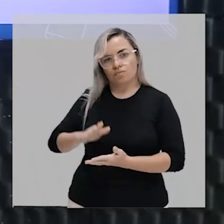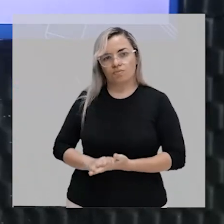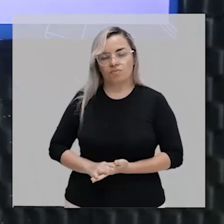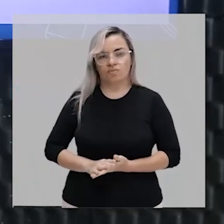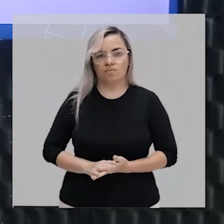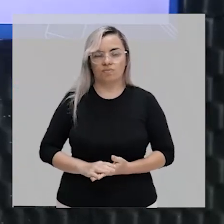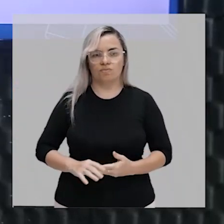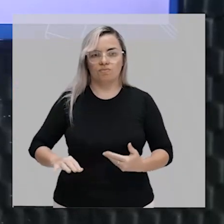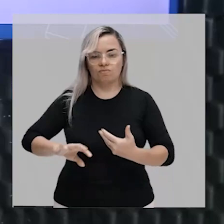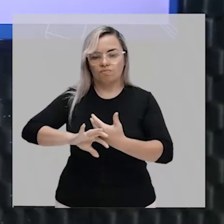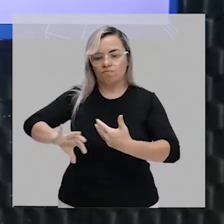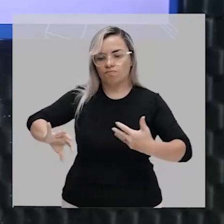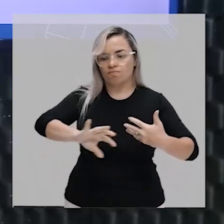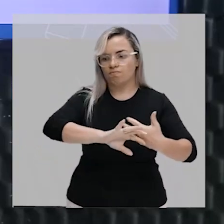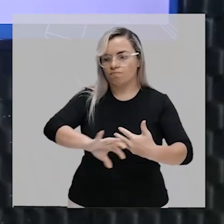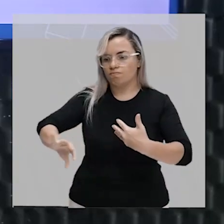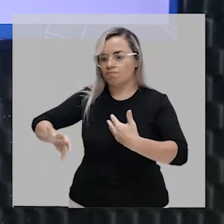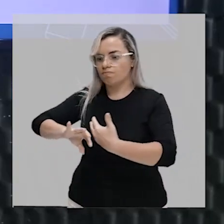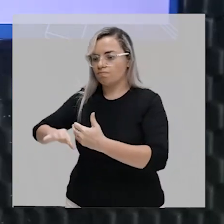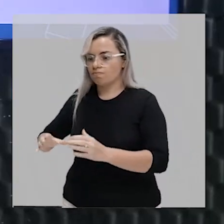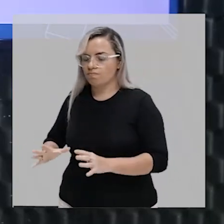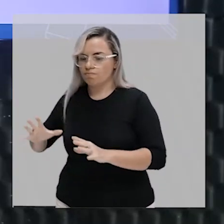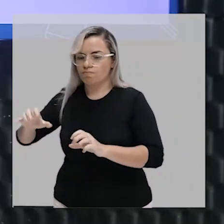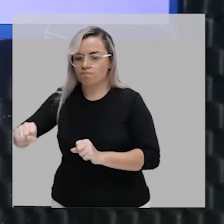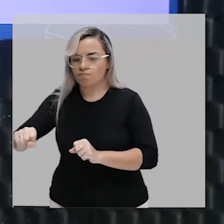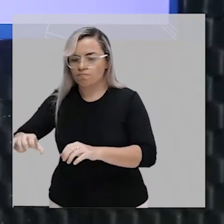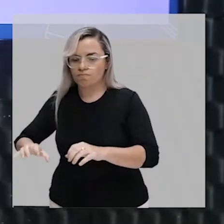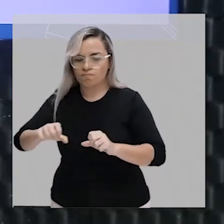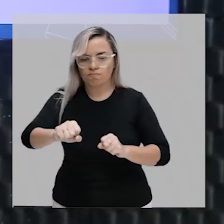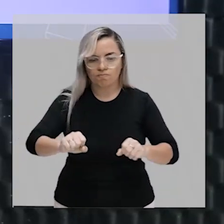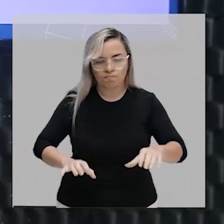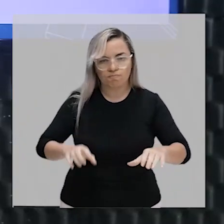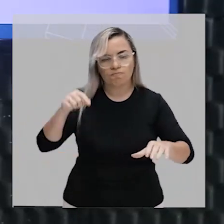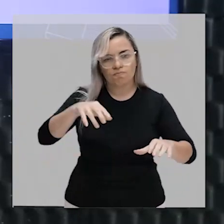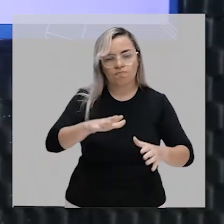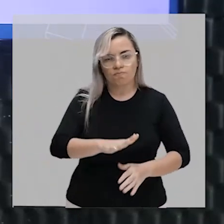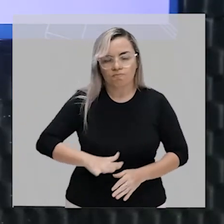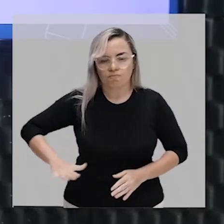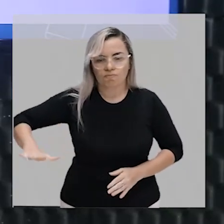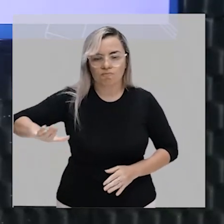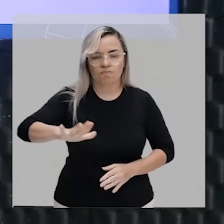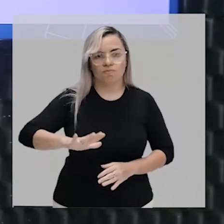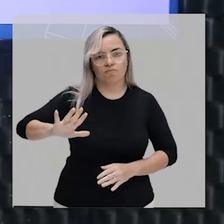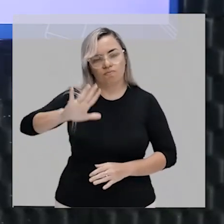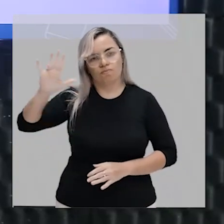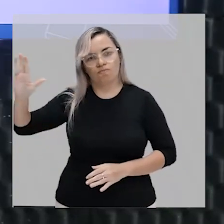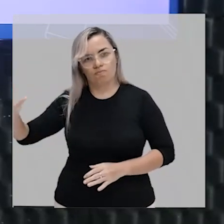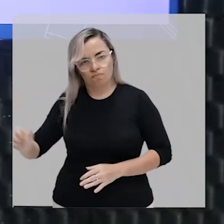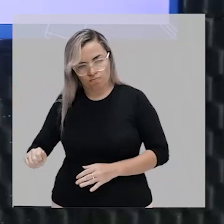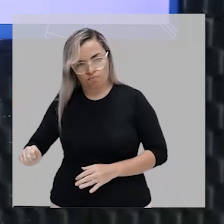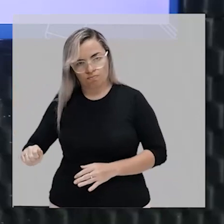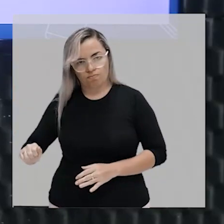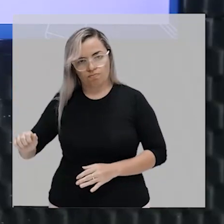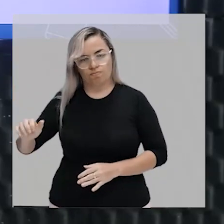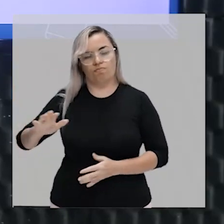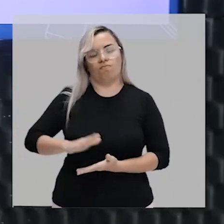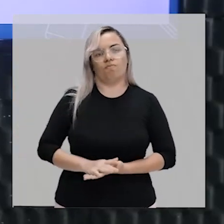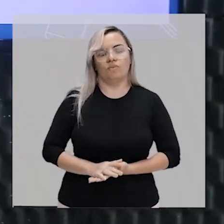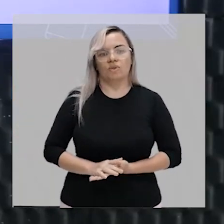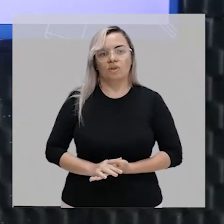partilhando, conquistando os territórios afroasiáticos. E vimos também lá nessa aula